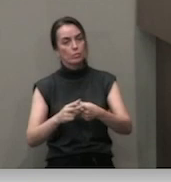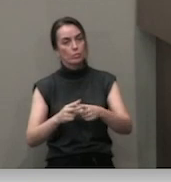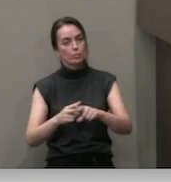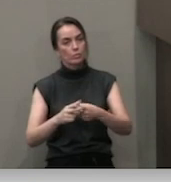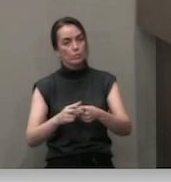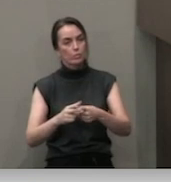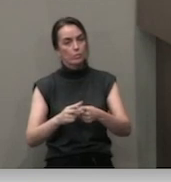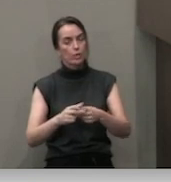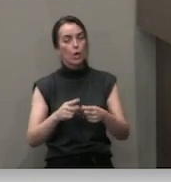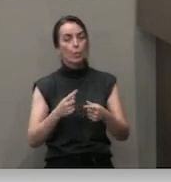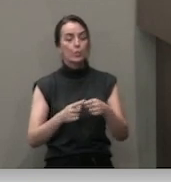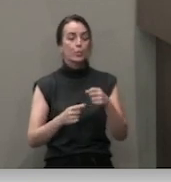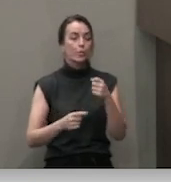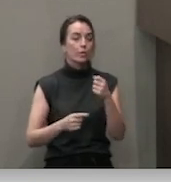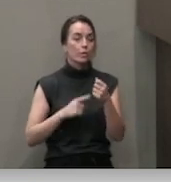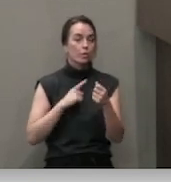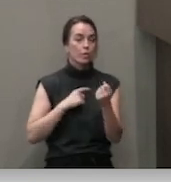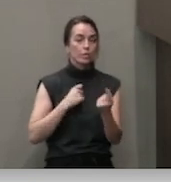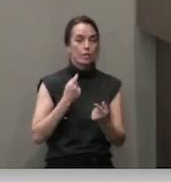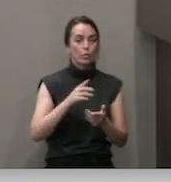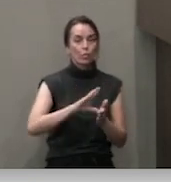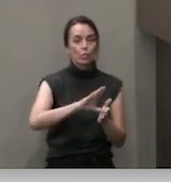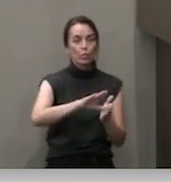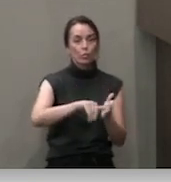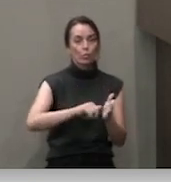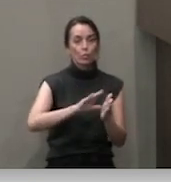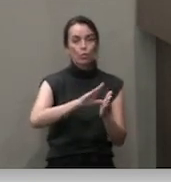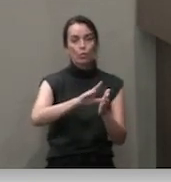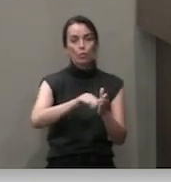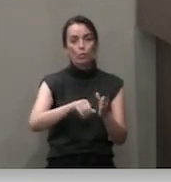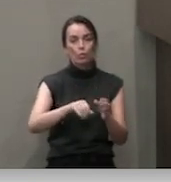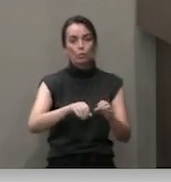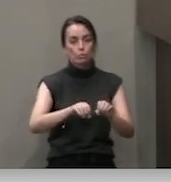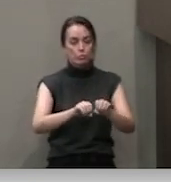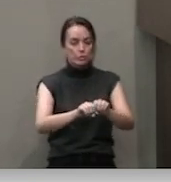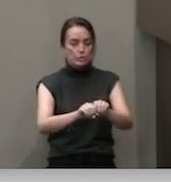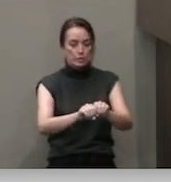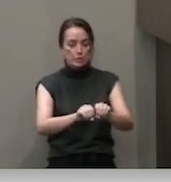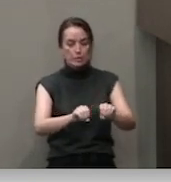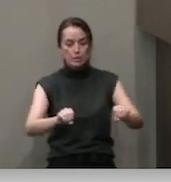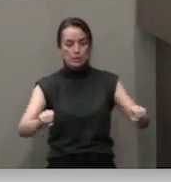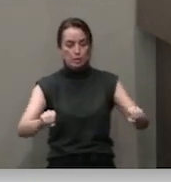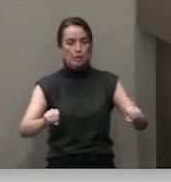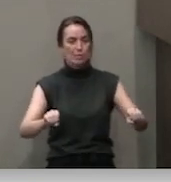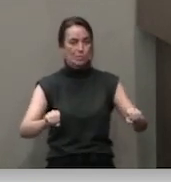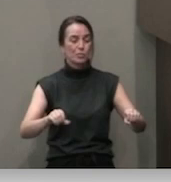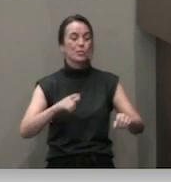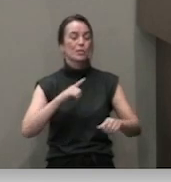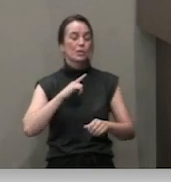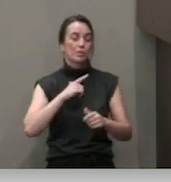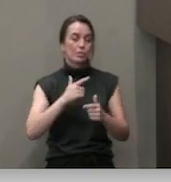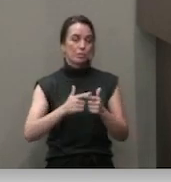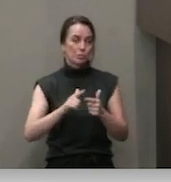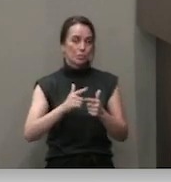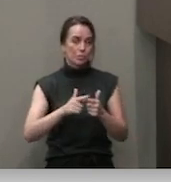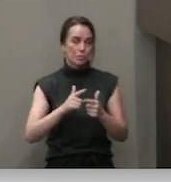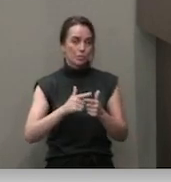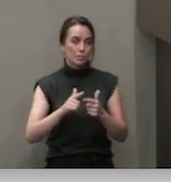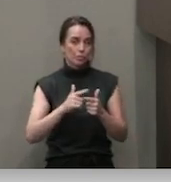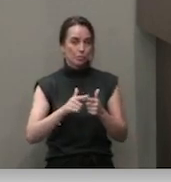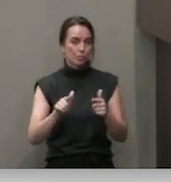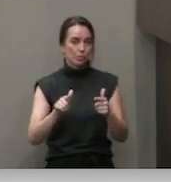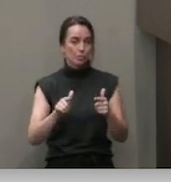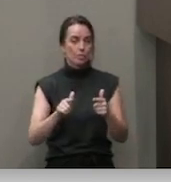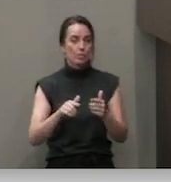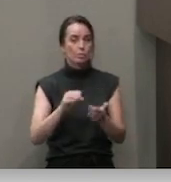alguns Furtos que teve de cabos tudo isso veio gerar Assim muitos problemas em questão da